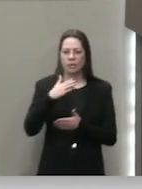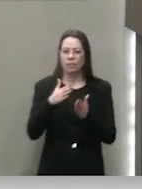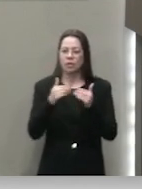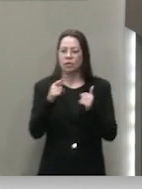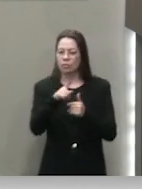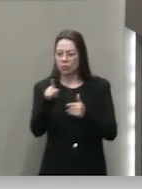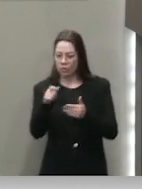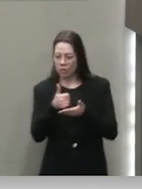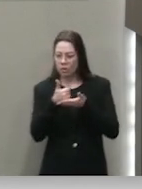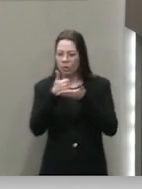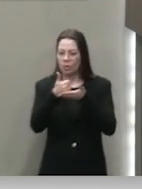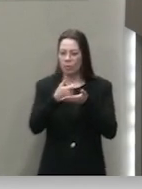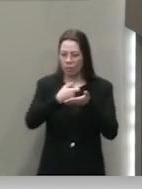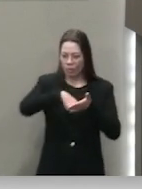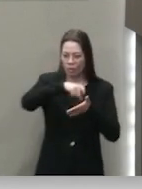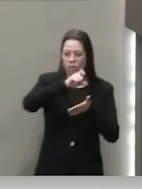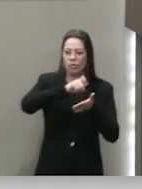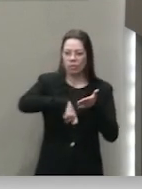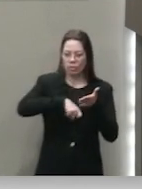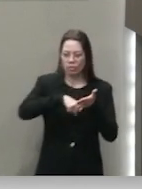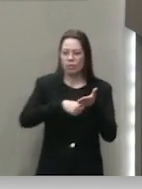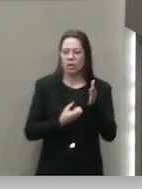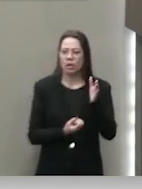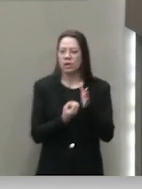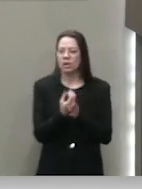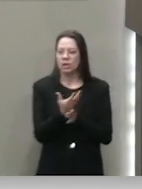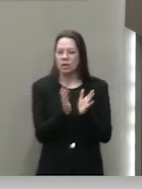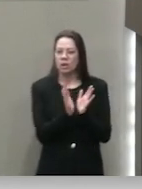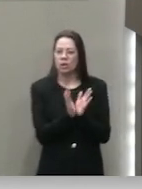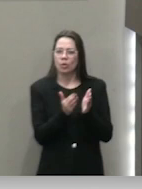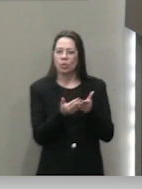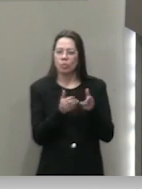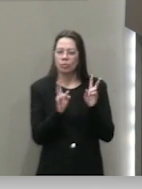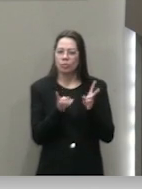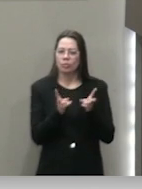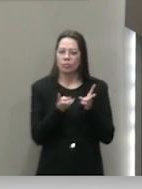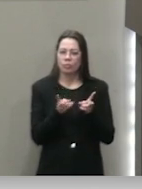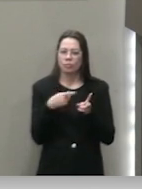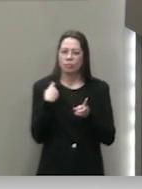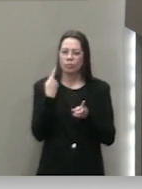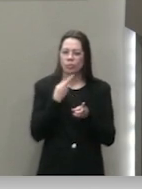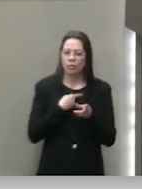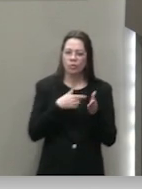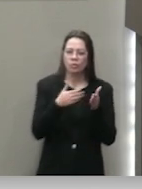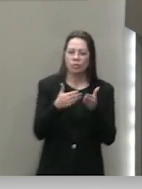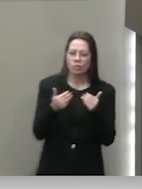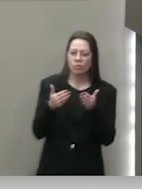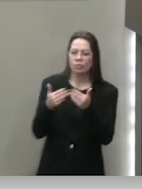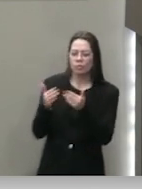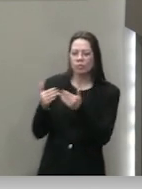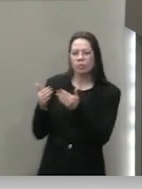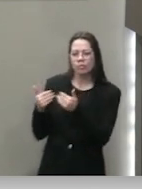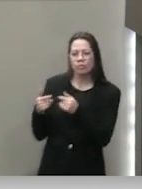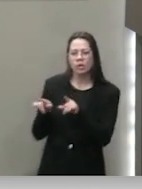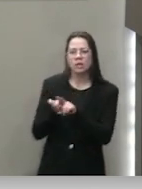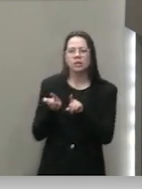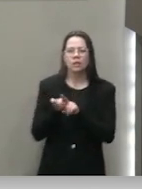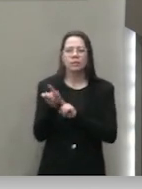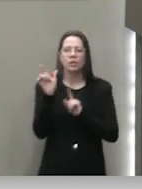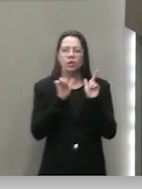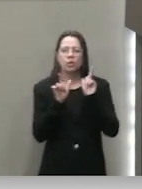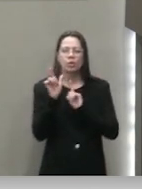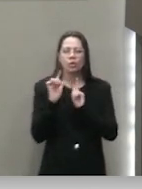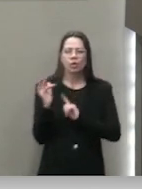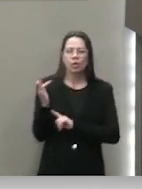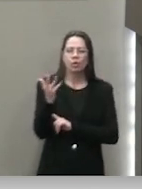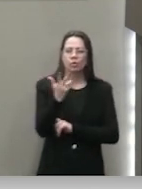que todos vocês assinem, né? Por isso, todas as vezes que nós passamos os gabinetes de vocês, muito embora algumas divergências, todos